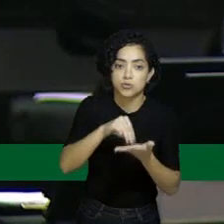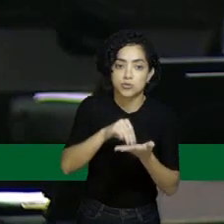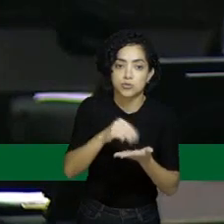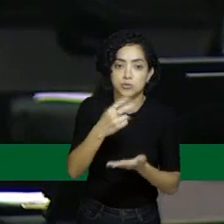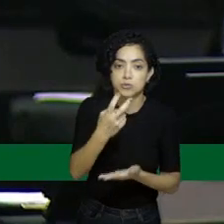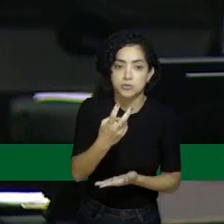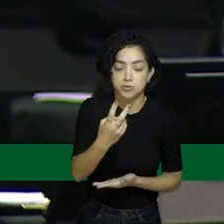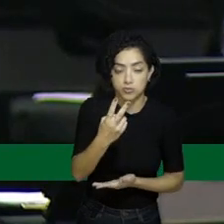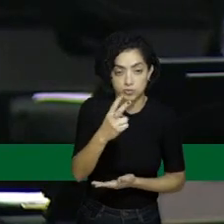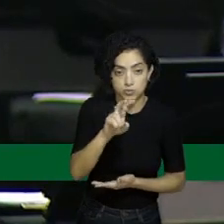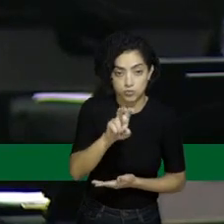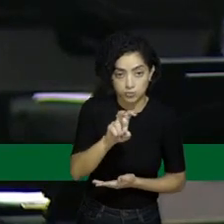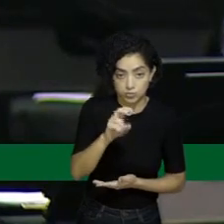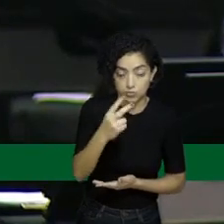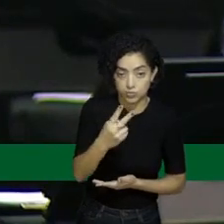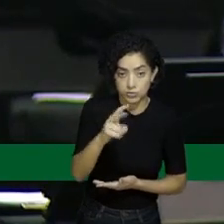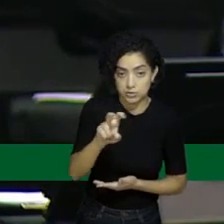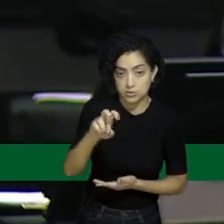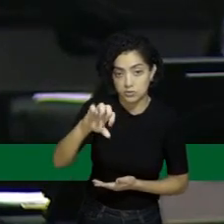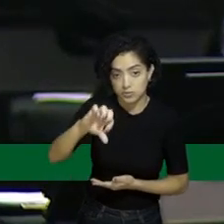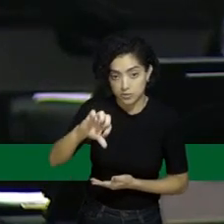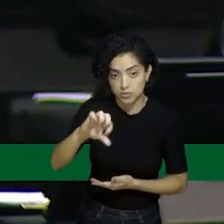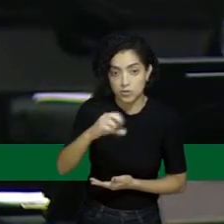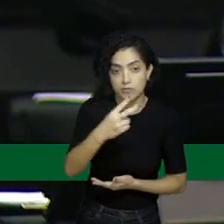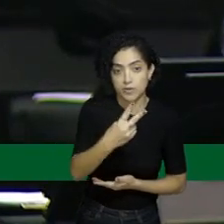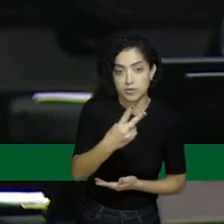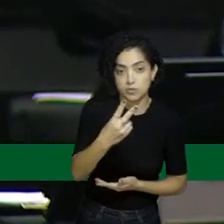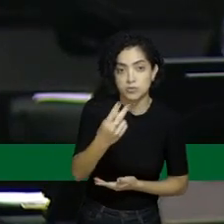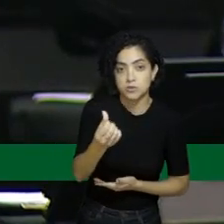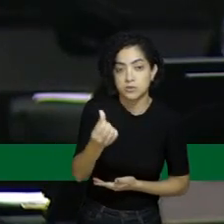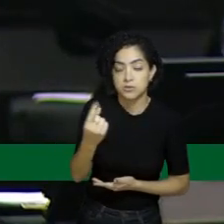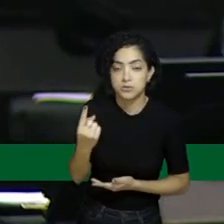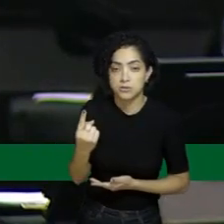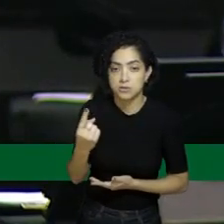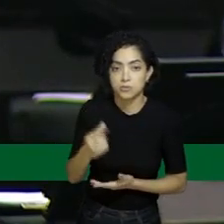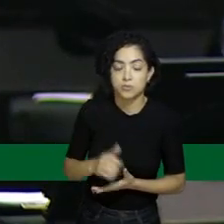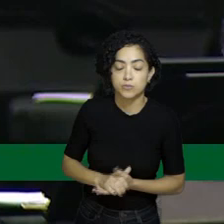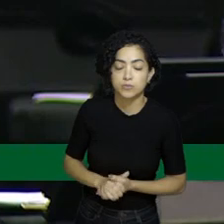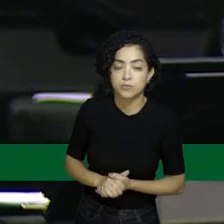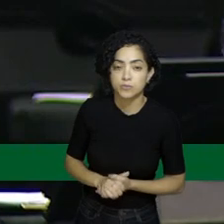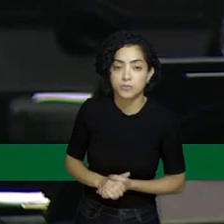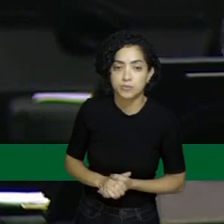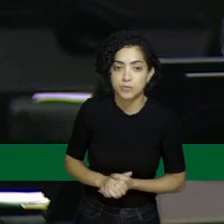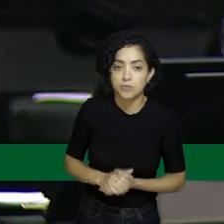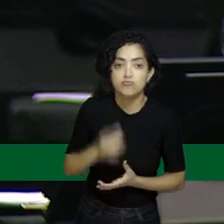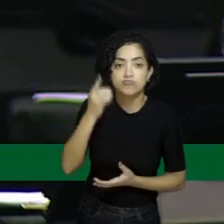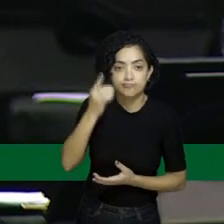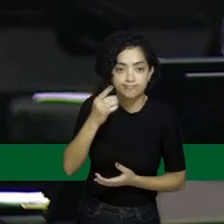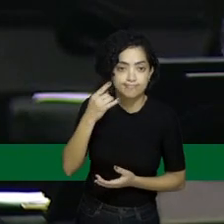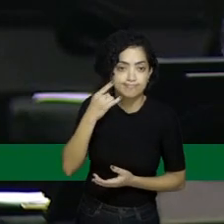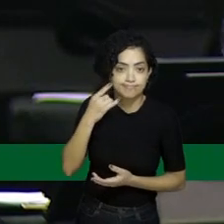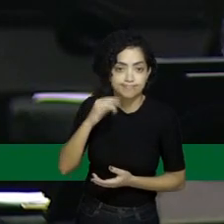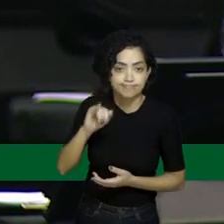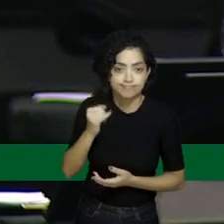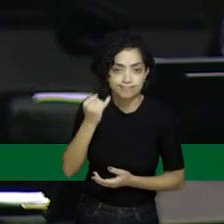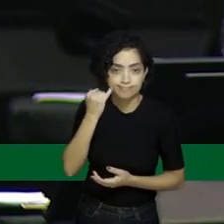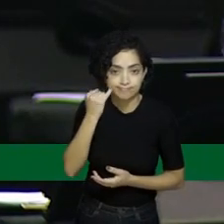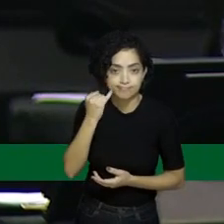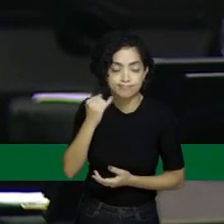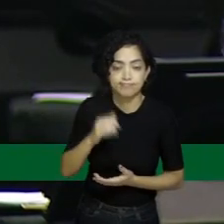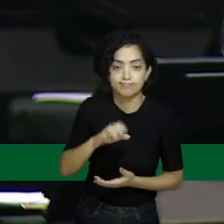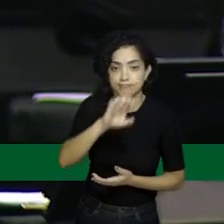259 a 261. Deputados, autores, José Milton Schaefer, Gessé Lopes, Emerson